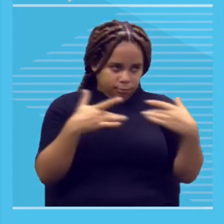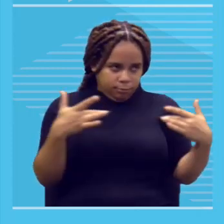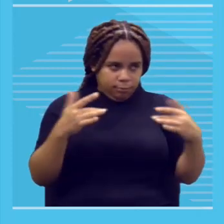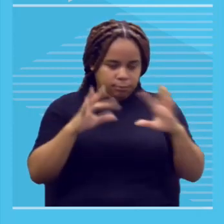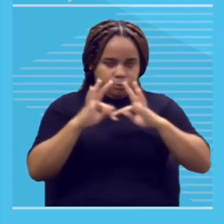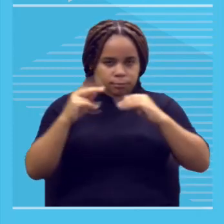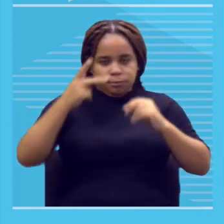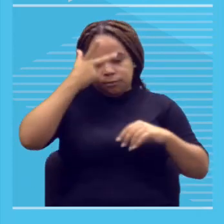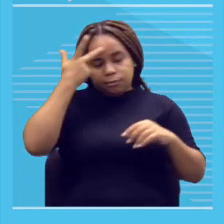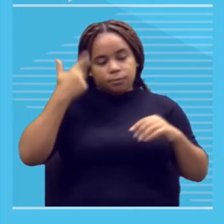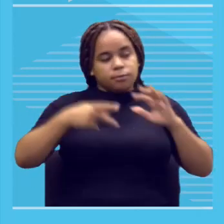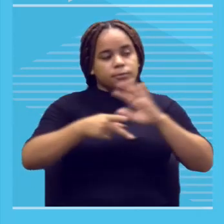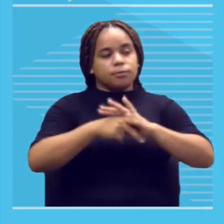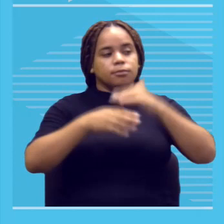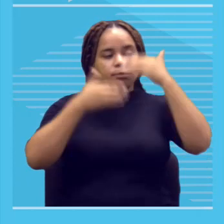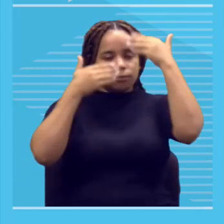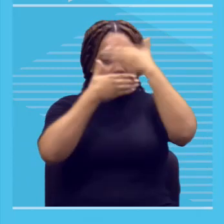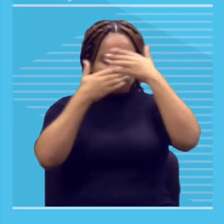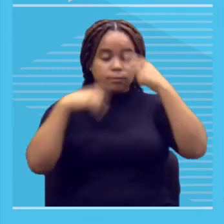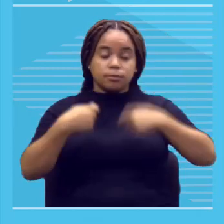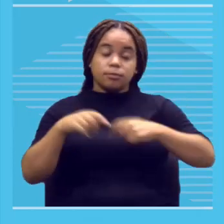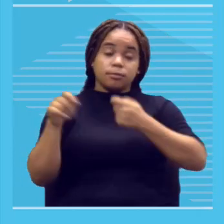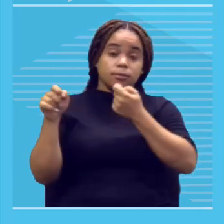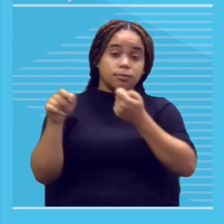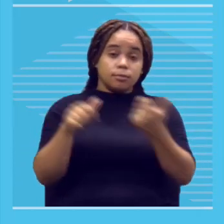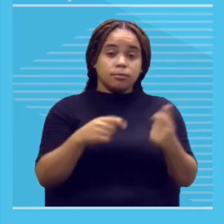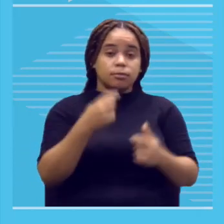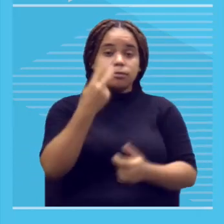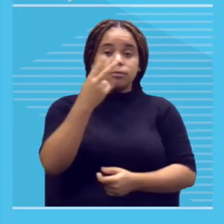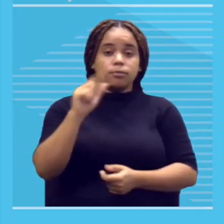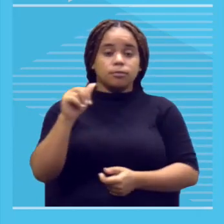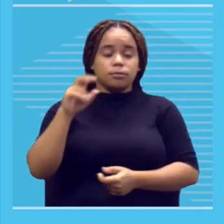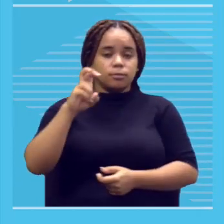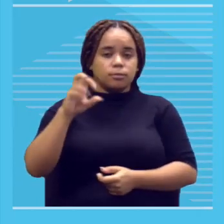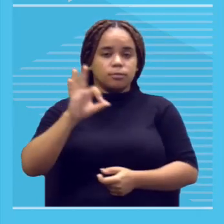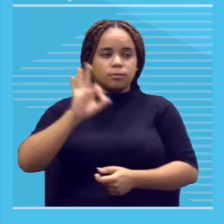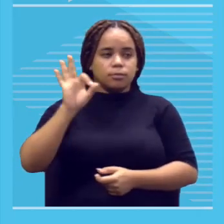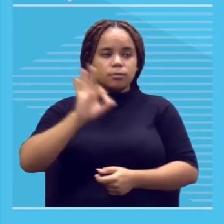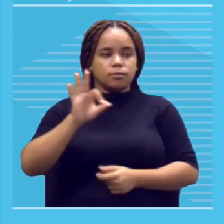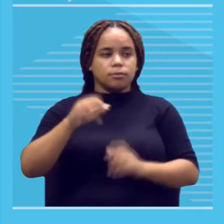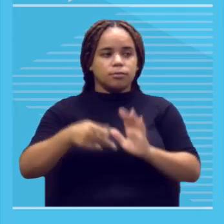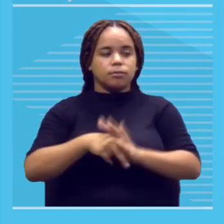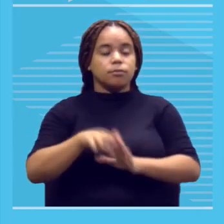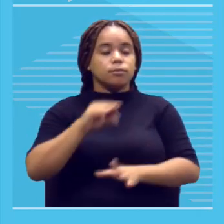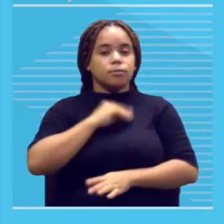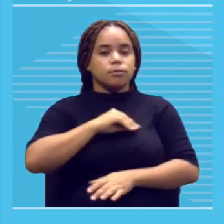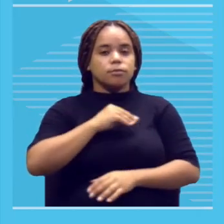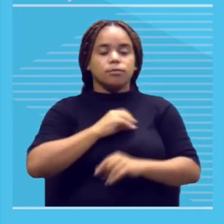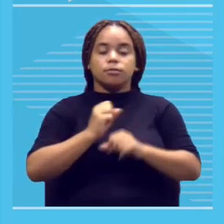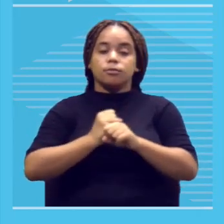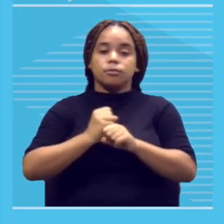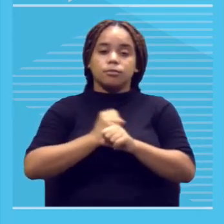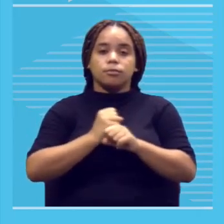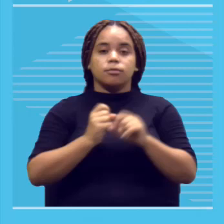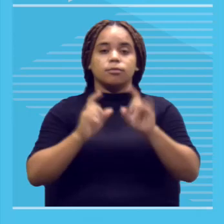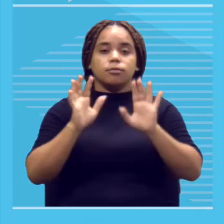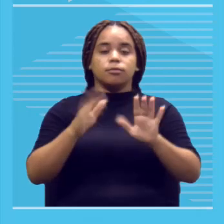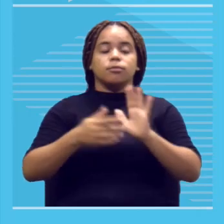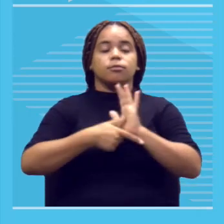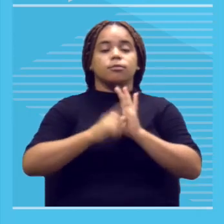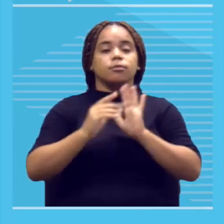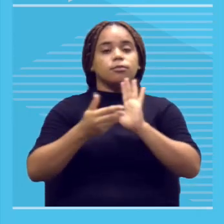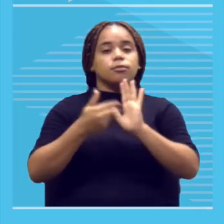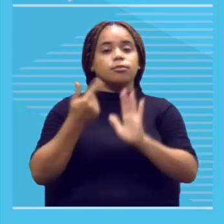deve doar 2,5% da sua renda anual Tá mas antes ele vai tirar o dinheiro dos